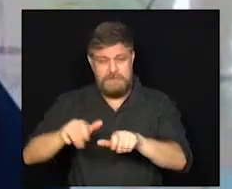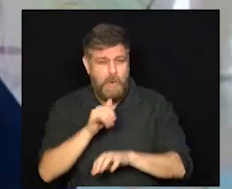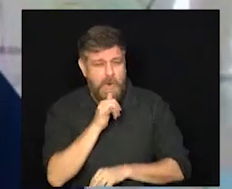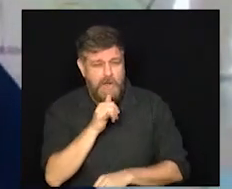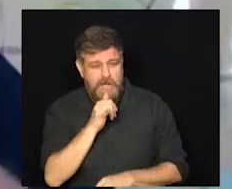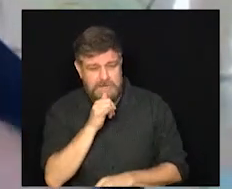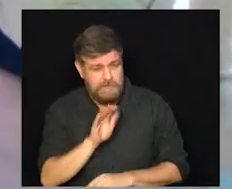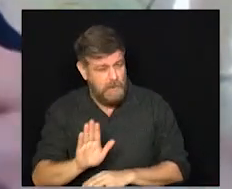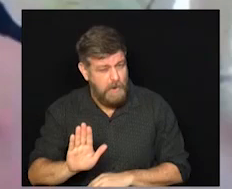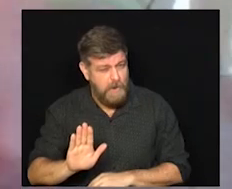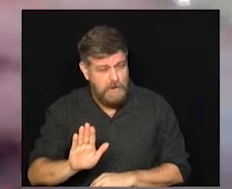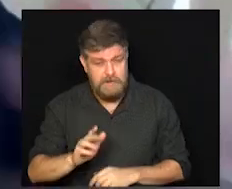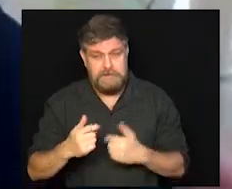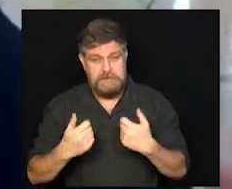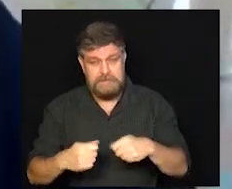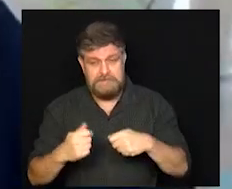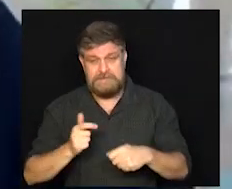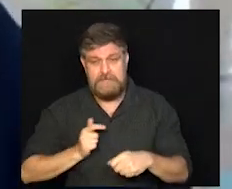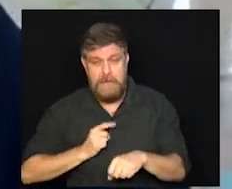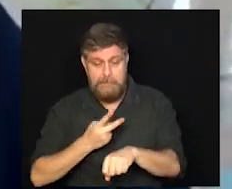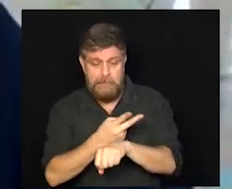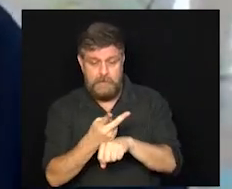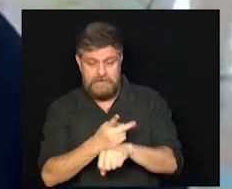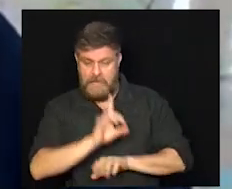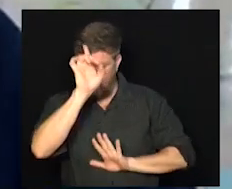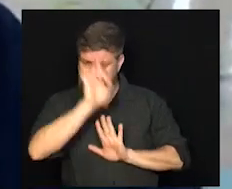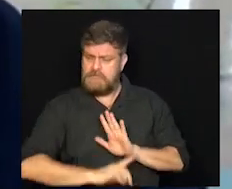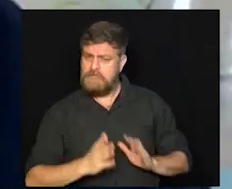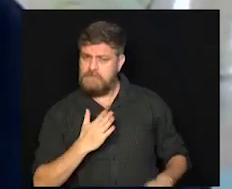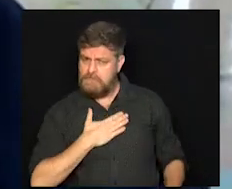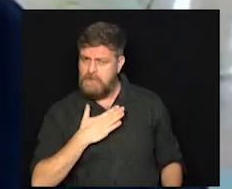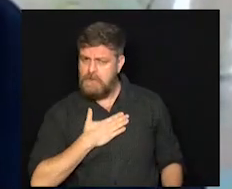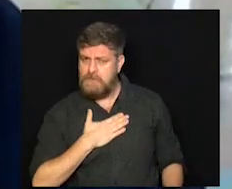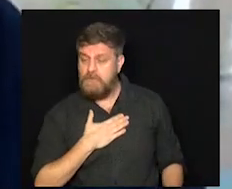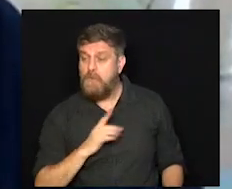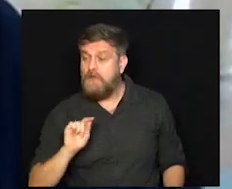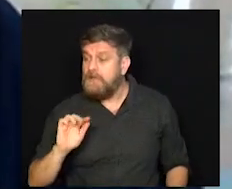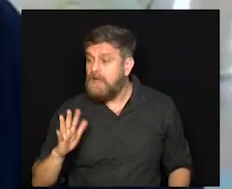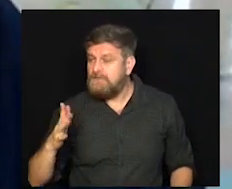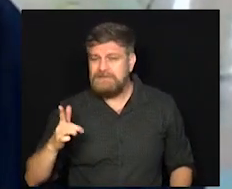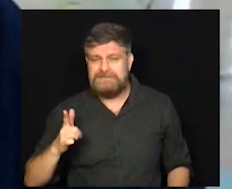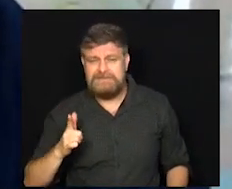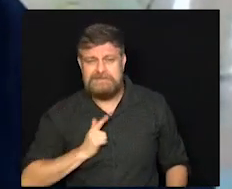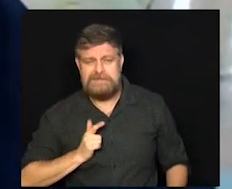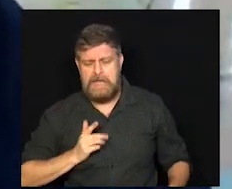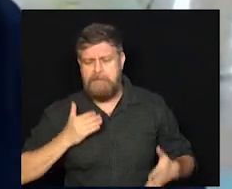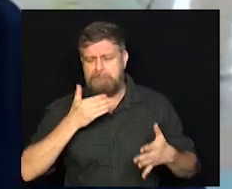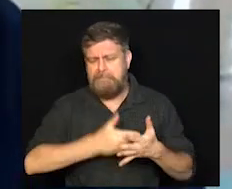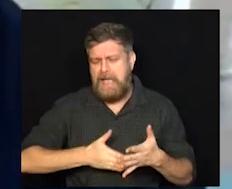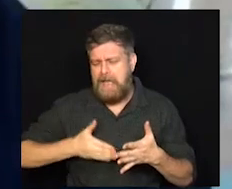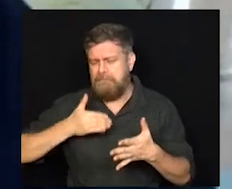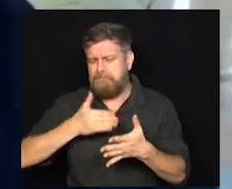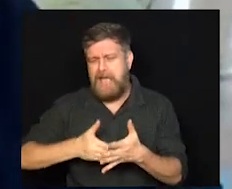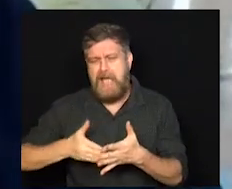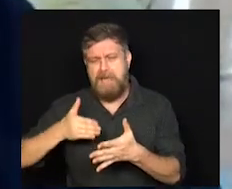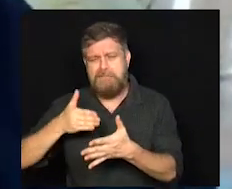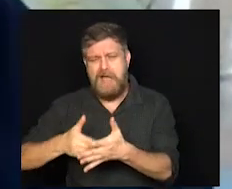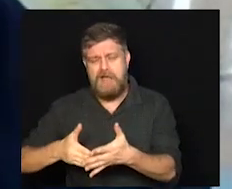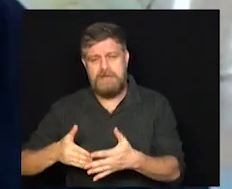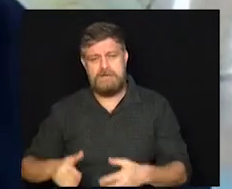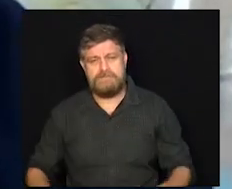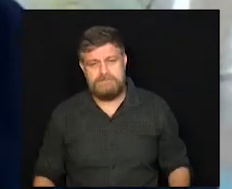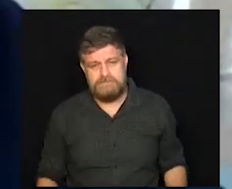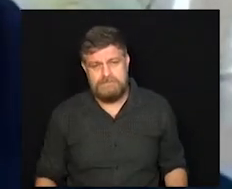exemplo, precisam buscar um direito delas, elas encontram várias barreiras e